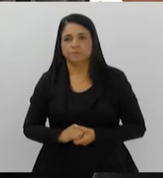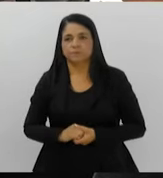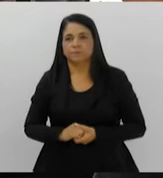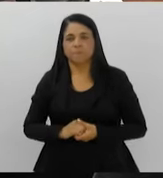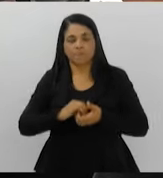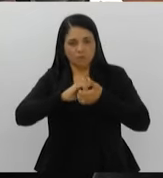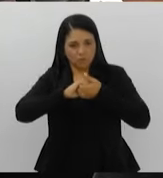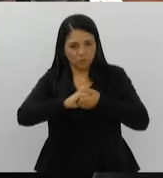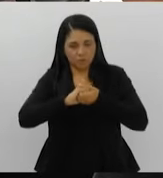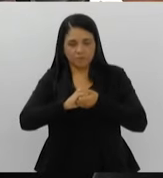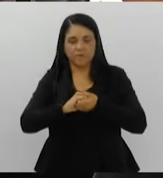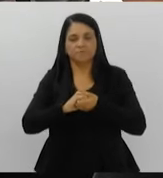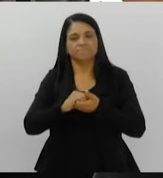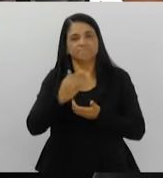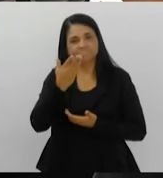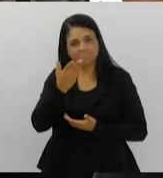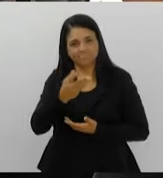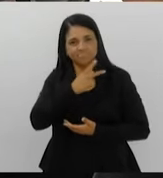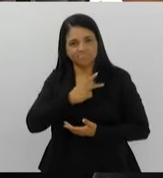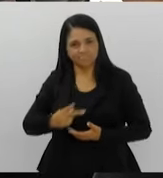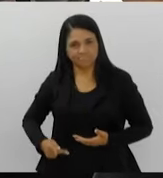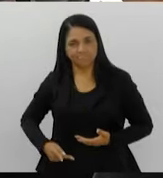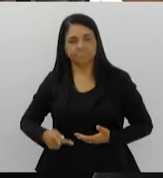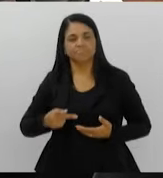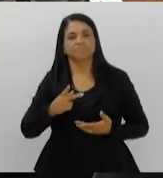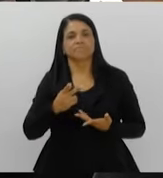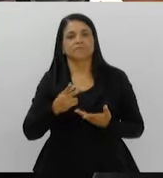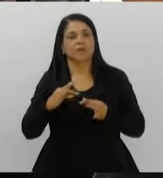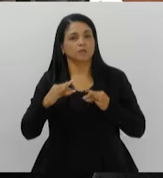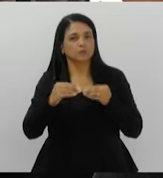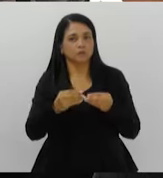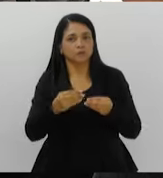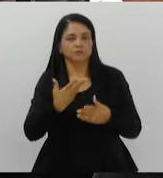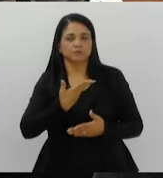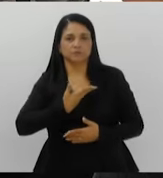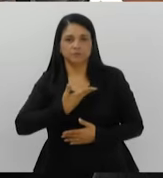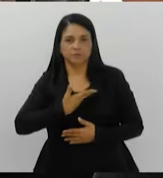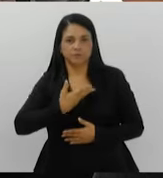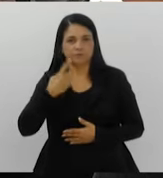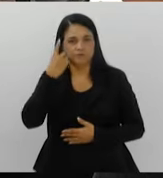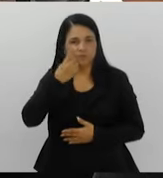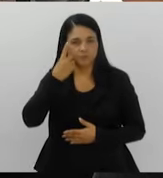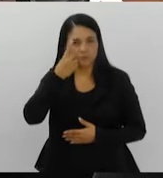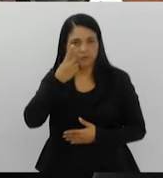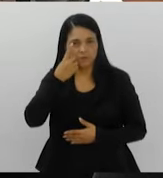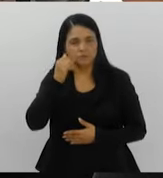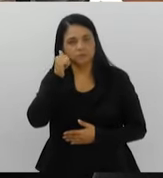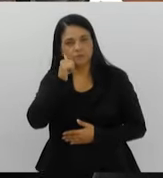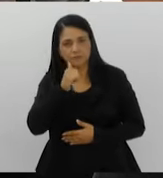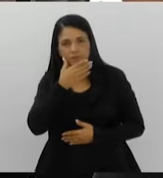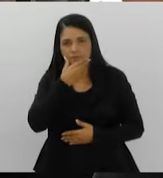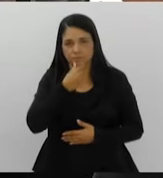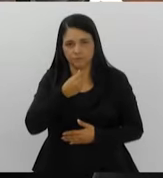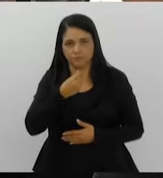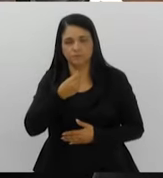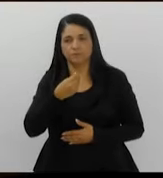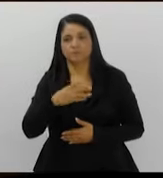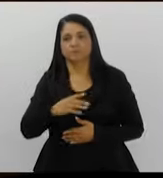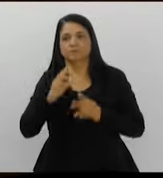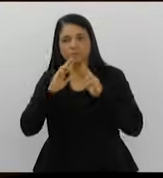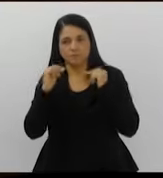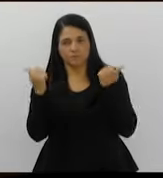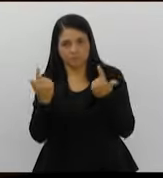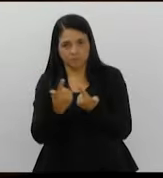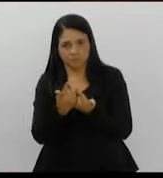cumprimento a Vossa Excelência, presidindo os trabalhos, a todos os colegas, deputados e deputadas da Casa, e